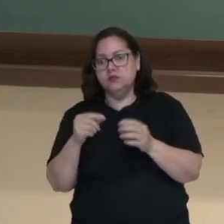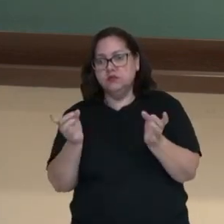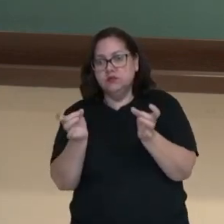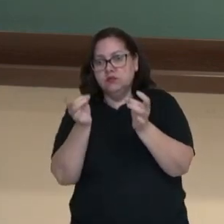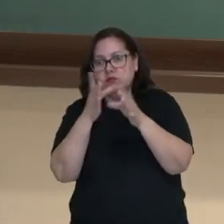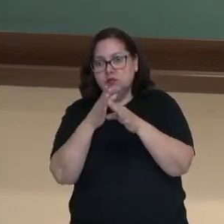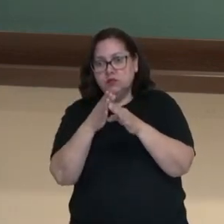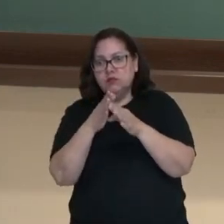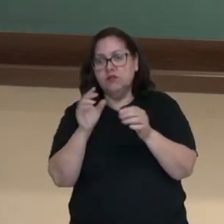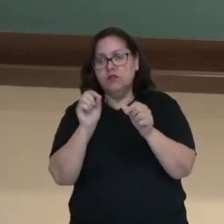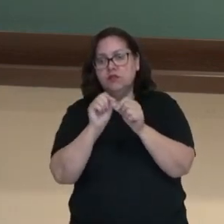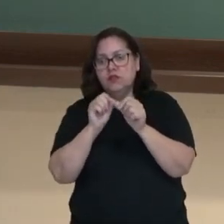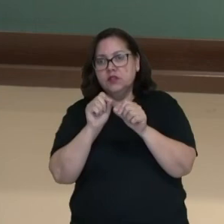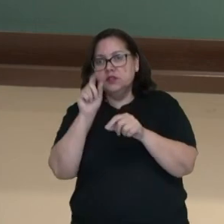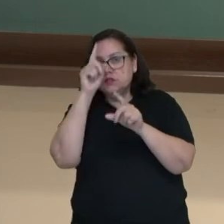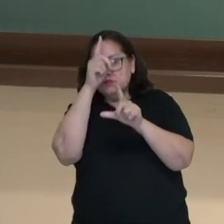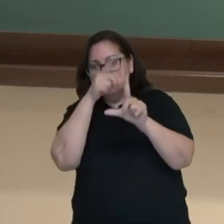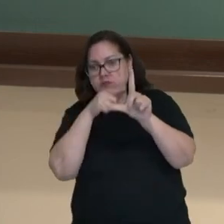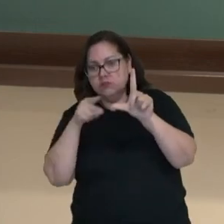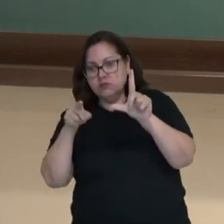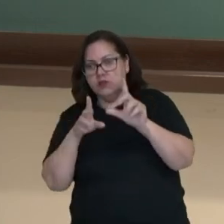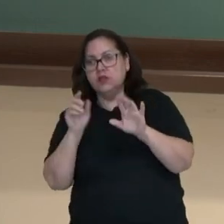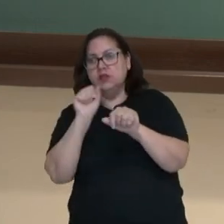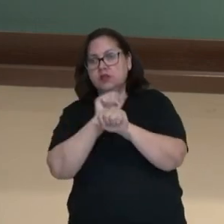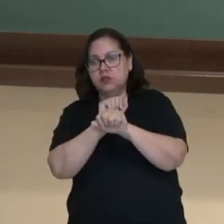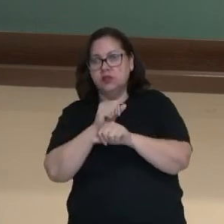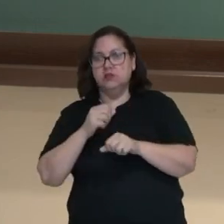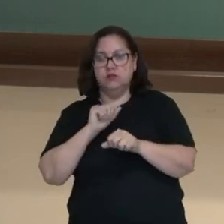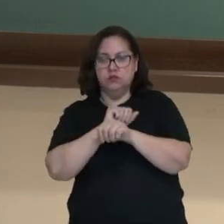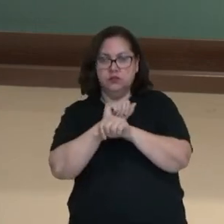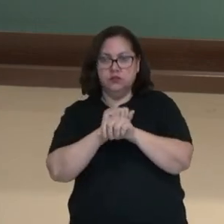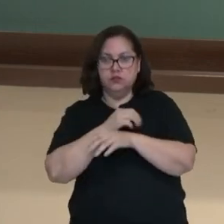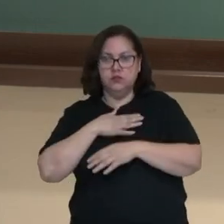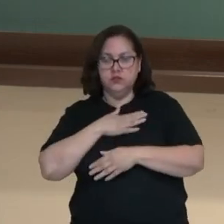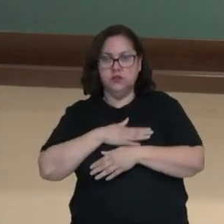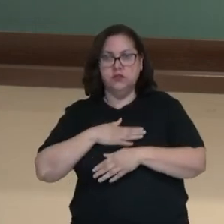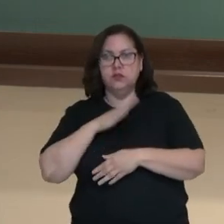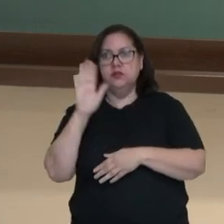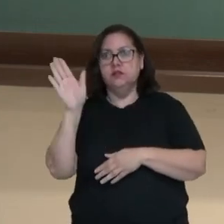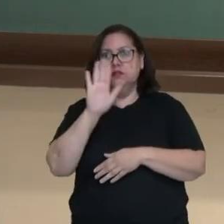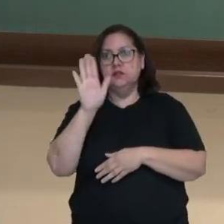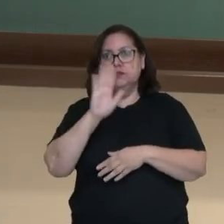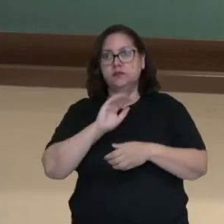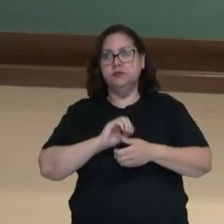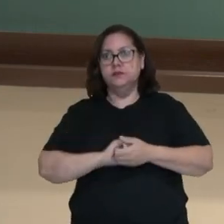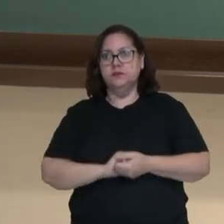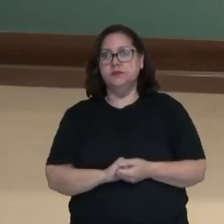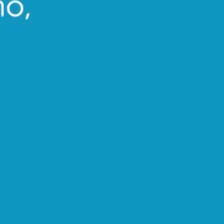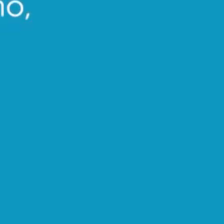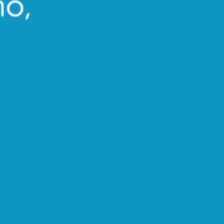resolvidas algébrica e geometricamente. Espero que vocês tenham gostado e até breve.